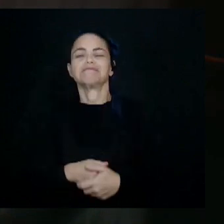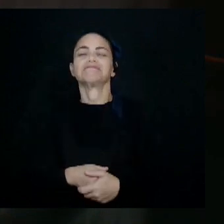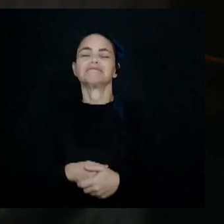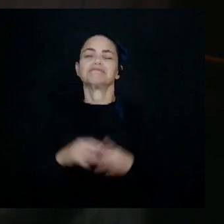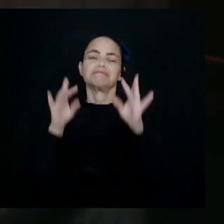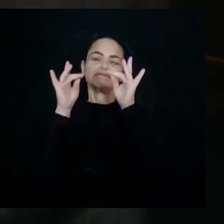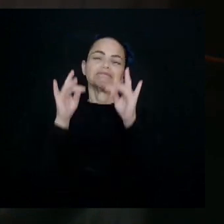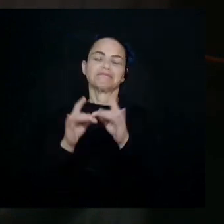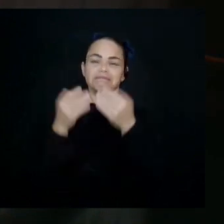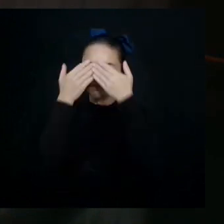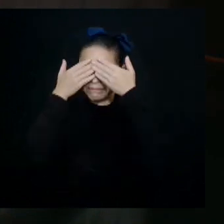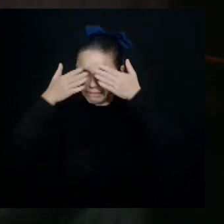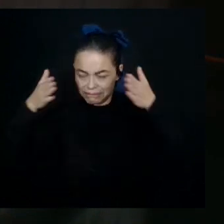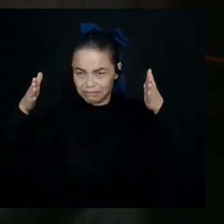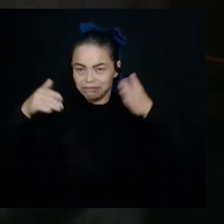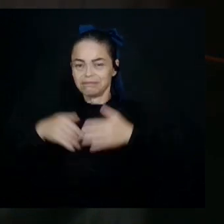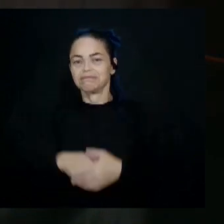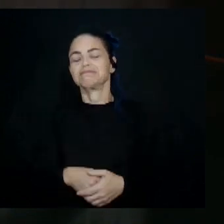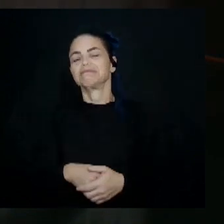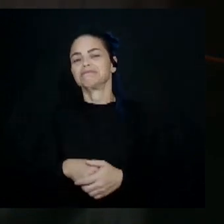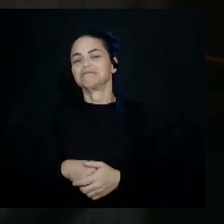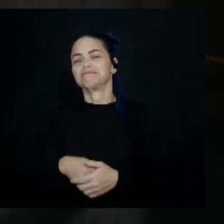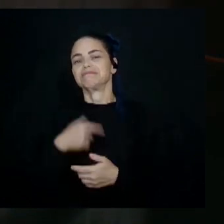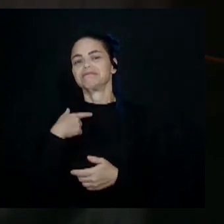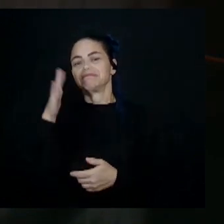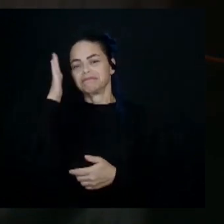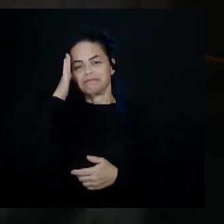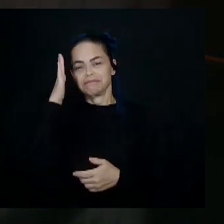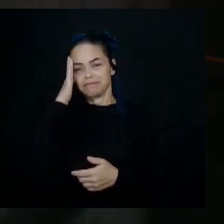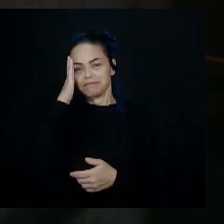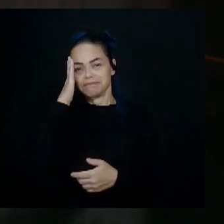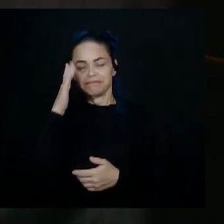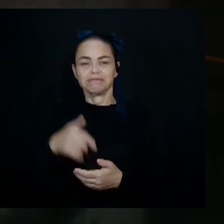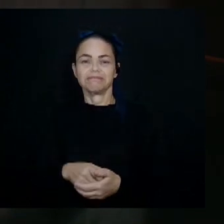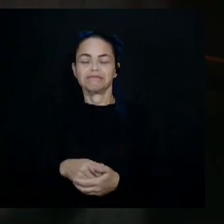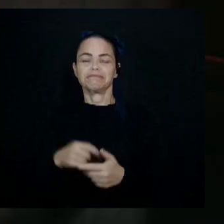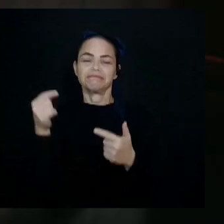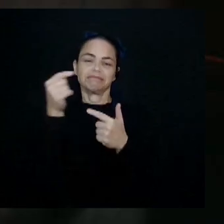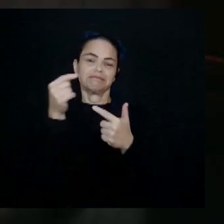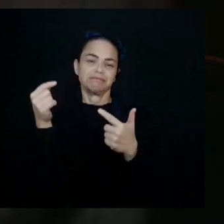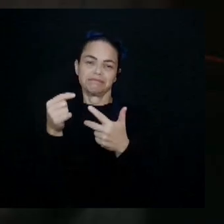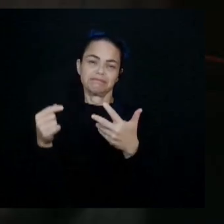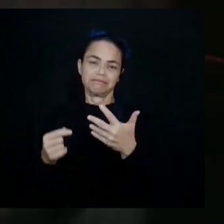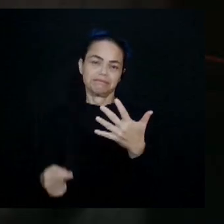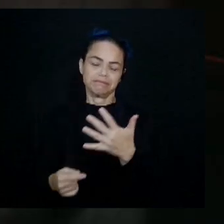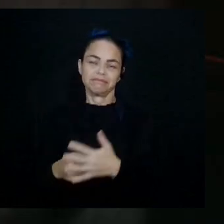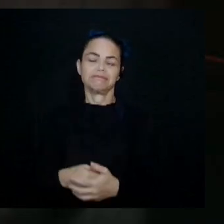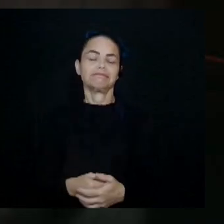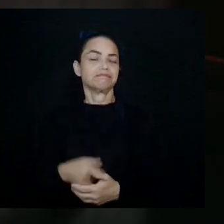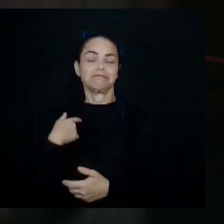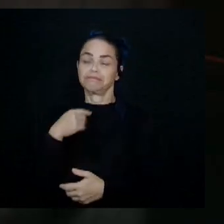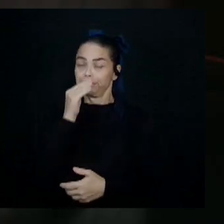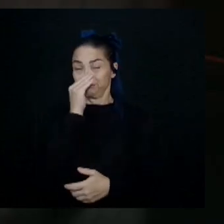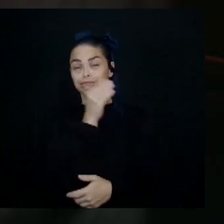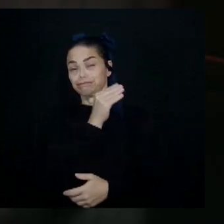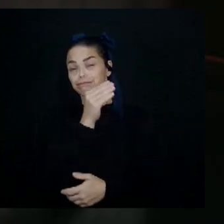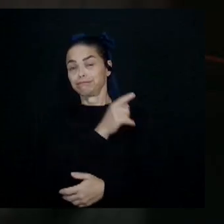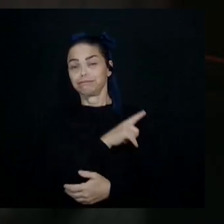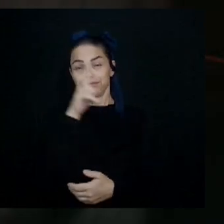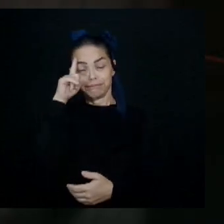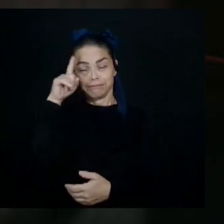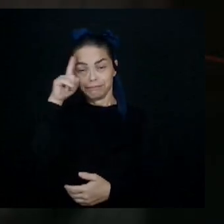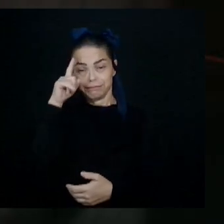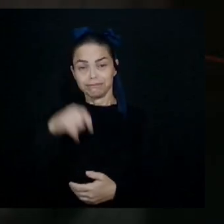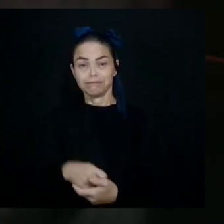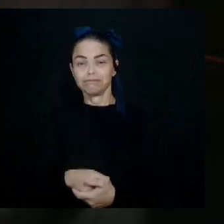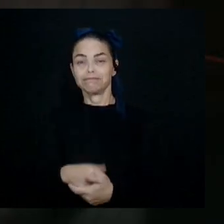nossa mente, faz a gente entender, trazem pontos assim que passa despercebido no nosso dia a dia. Nossa, muito